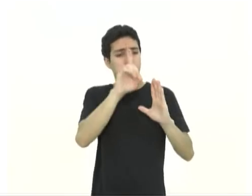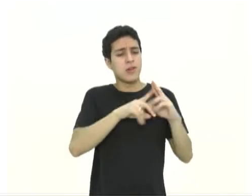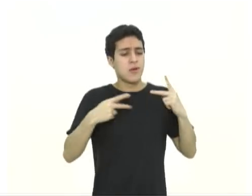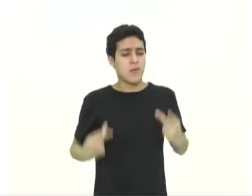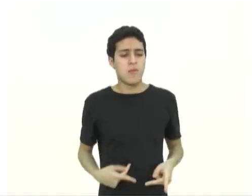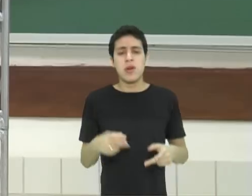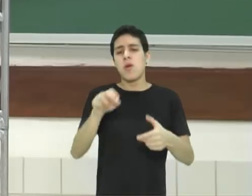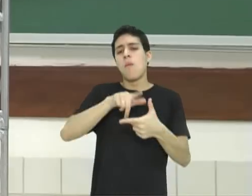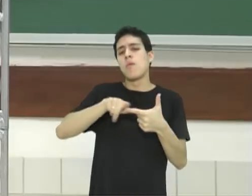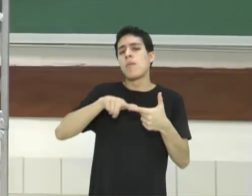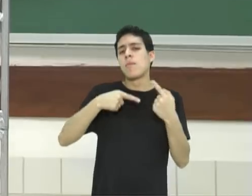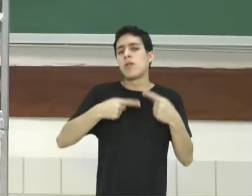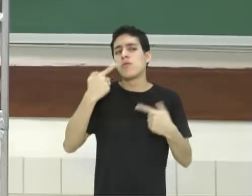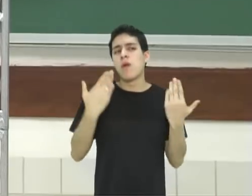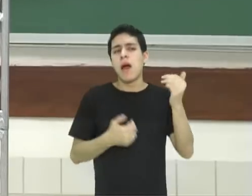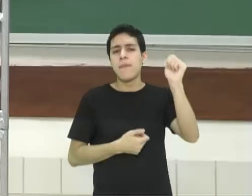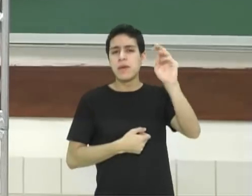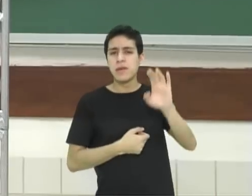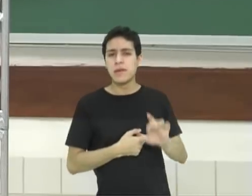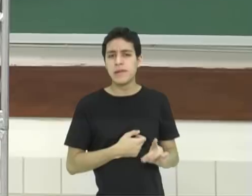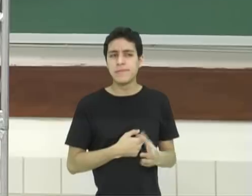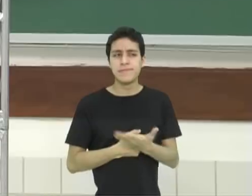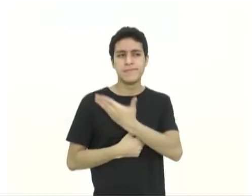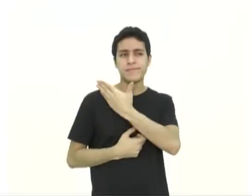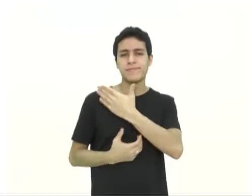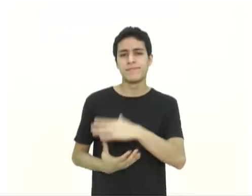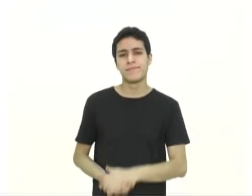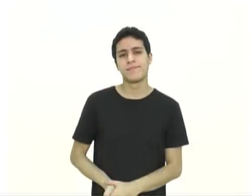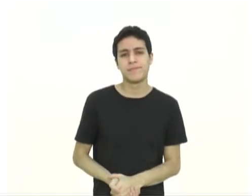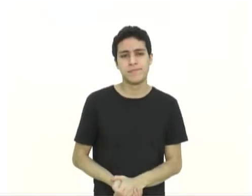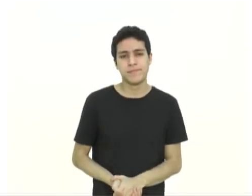problemas políticos? Vai lá, tempo na tela aí para vocês.